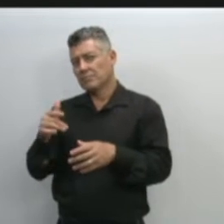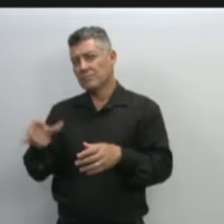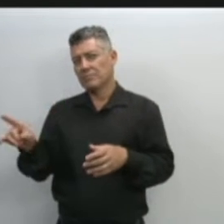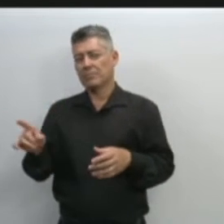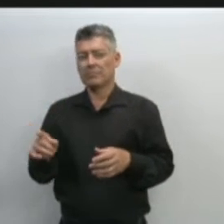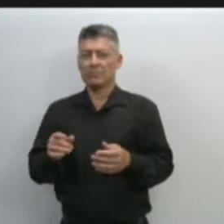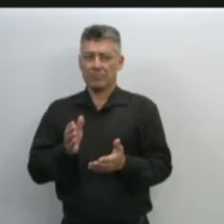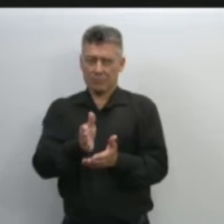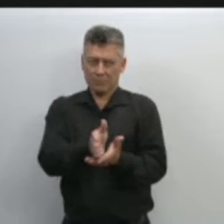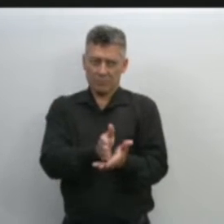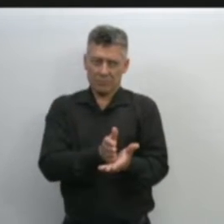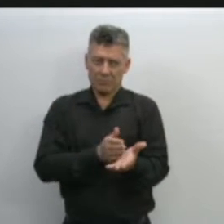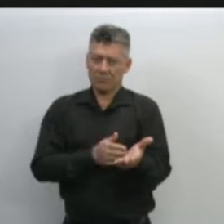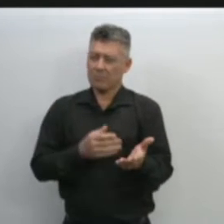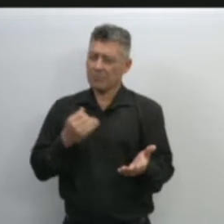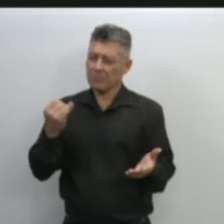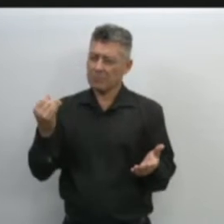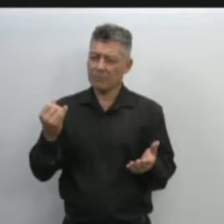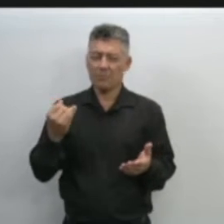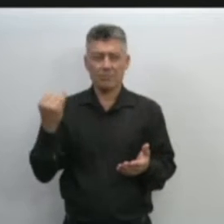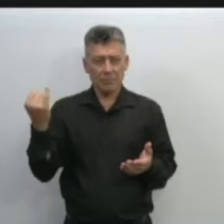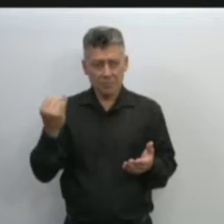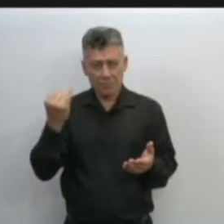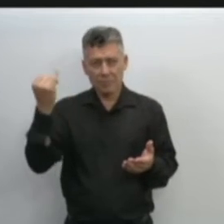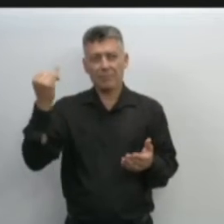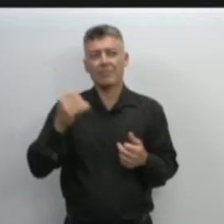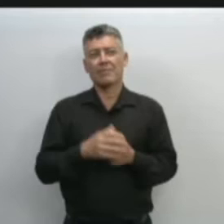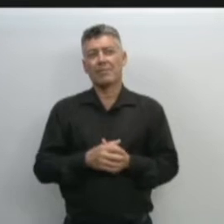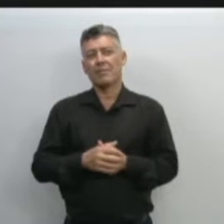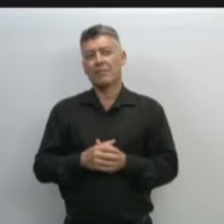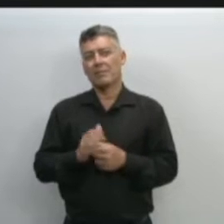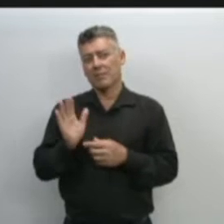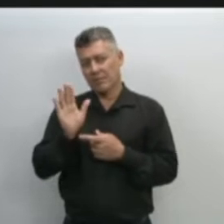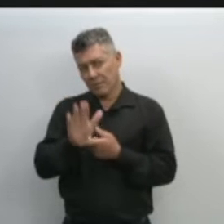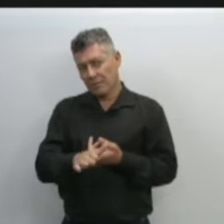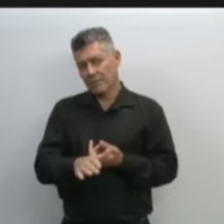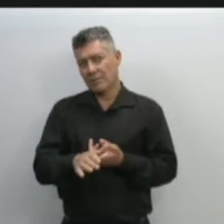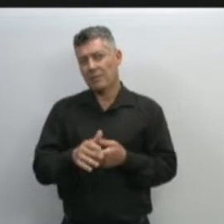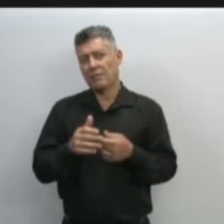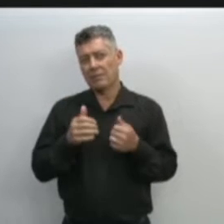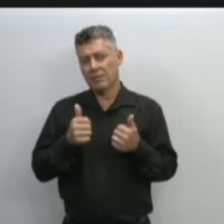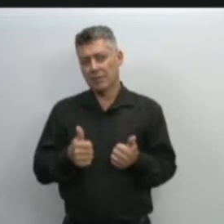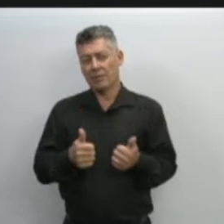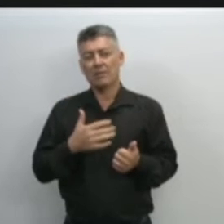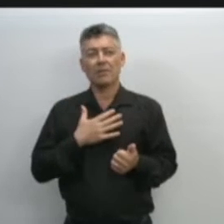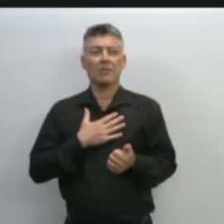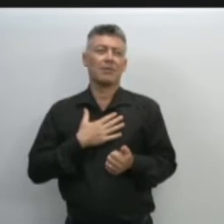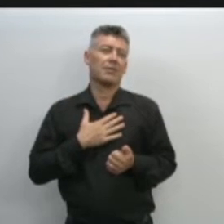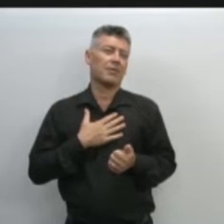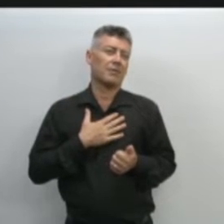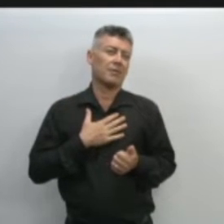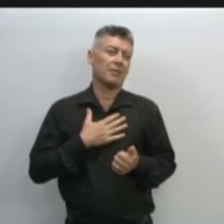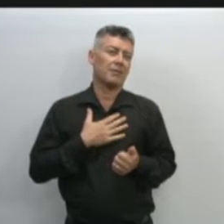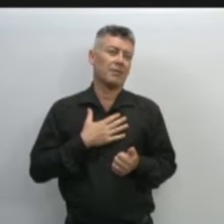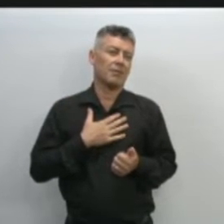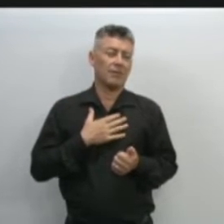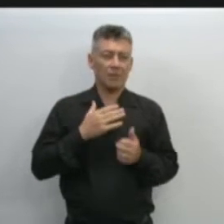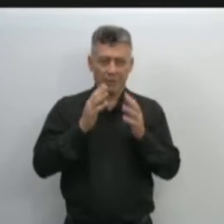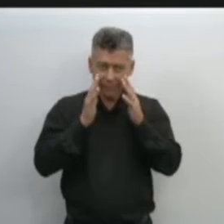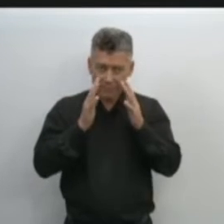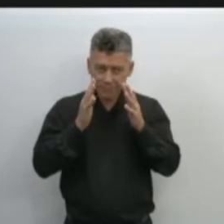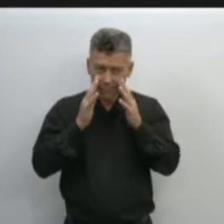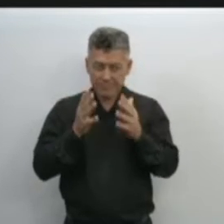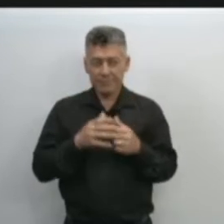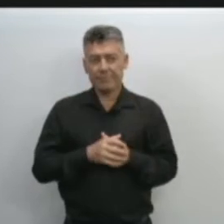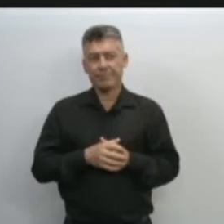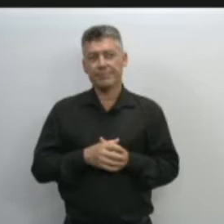faça essa integração. Então, só também para dar esse retorno, porque eu fiquei nessa missão de articular